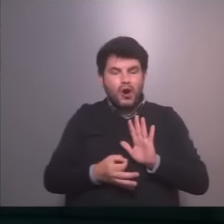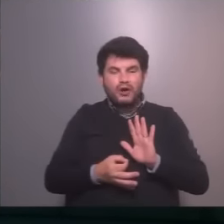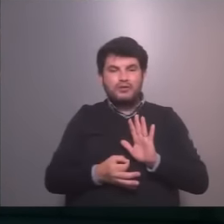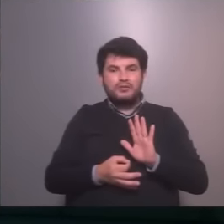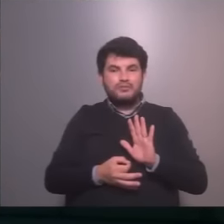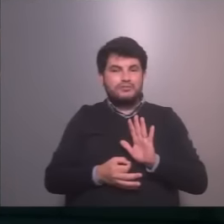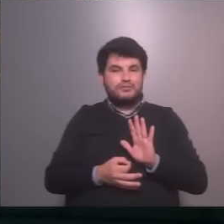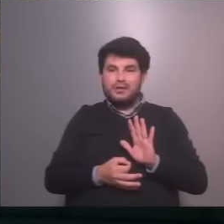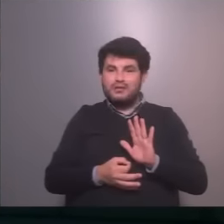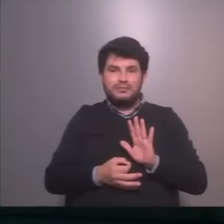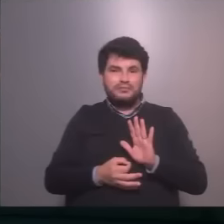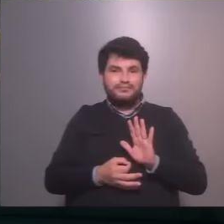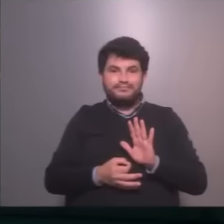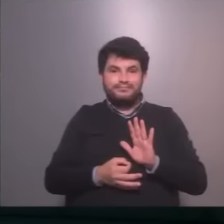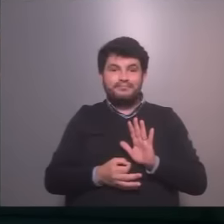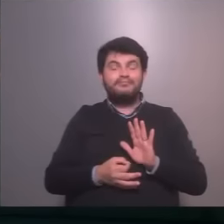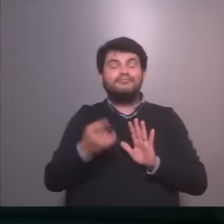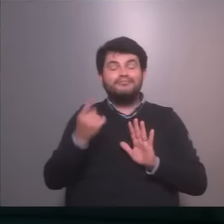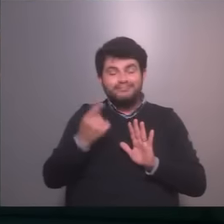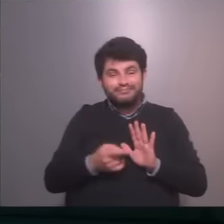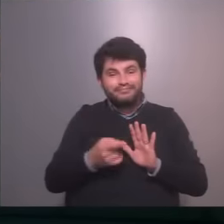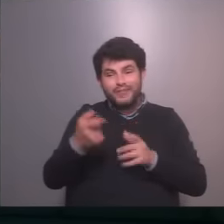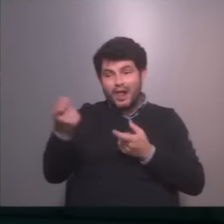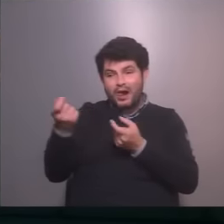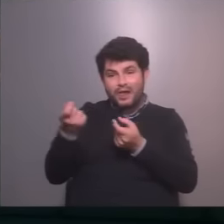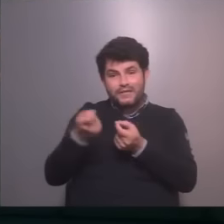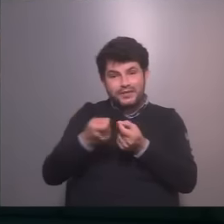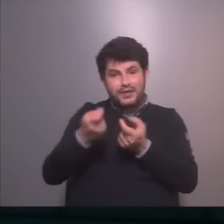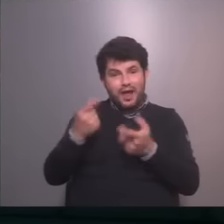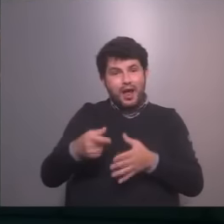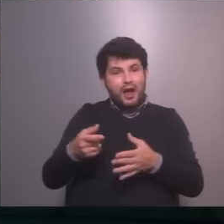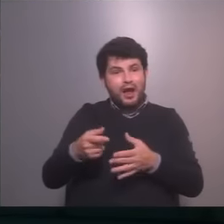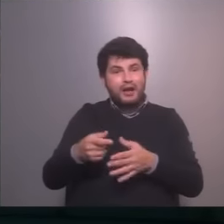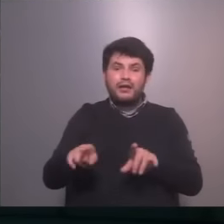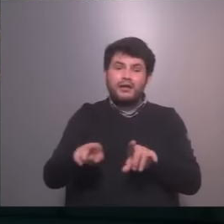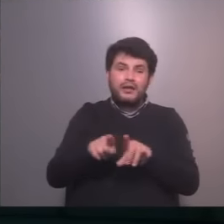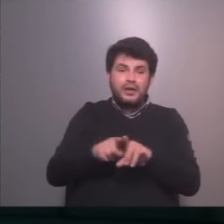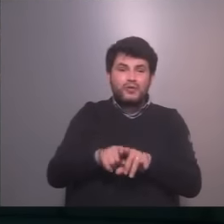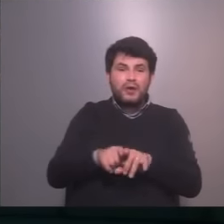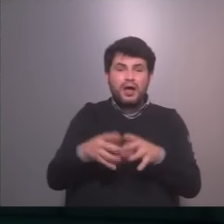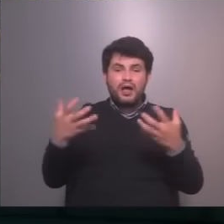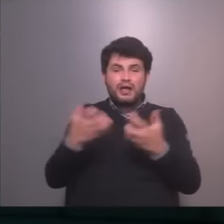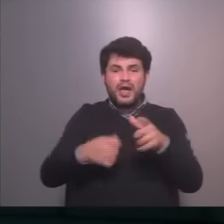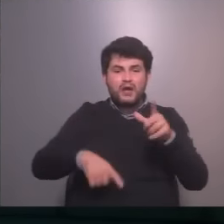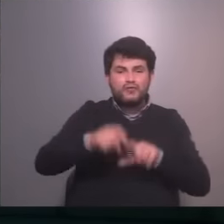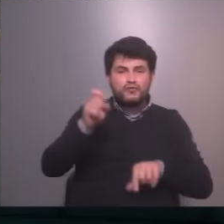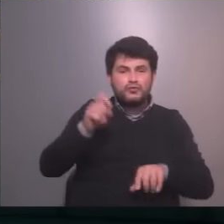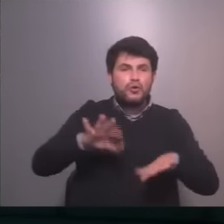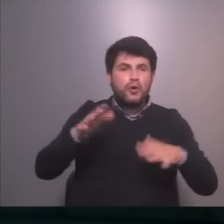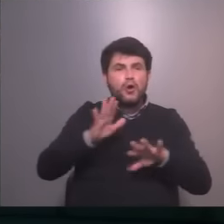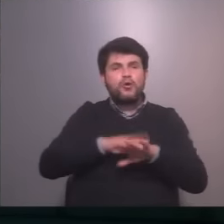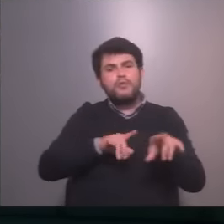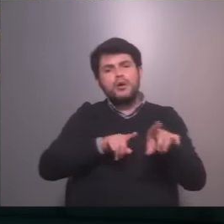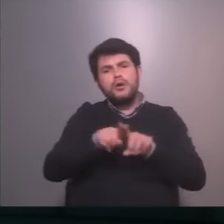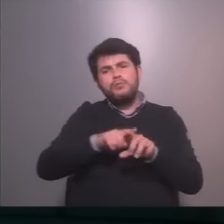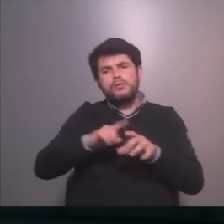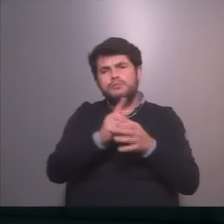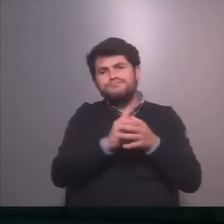vontade livre, pelo desejo legítimo de procurar melhores condições de vida para as famílias.